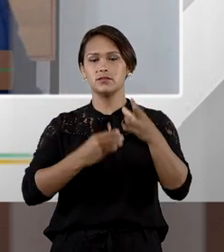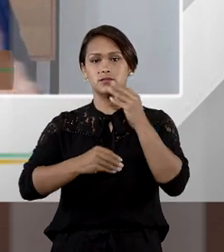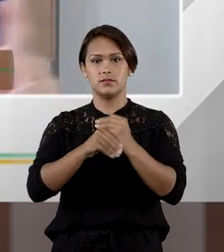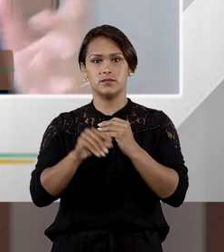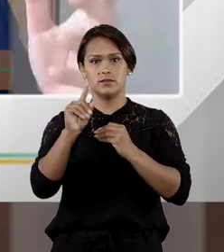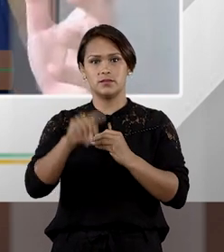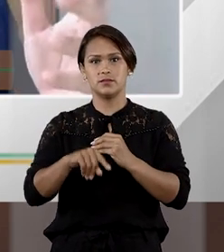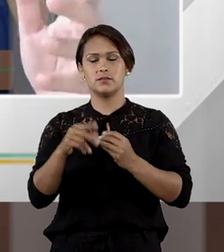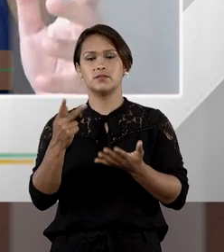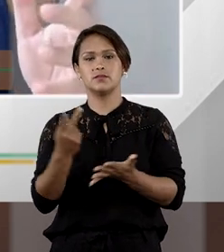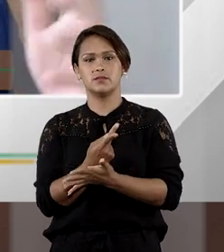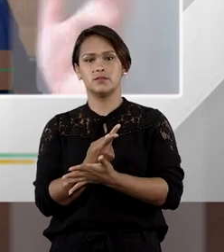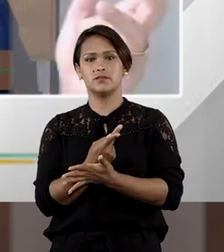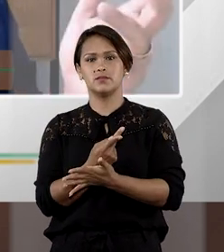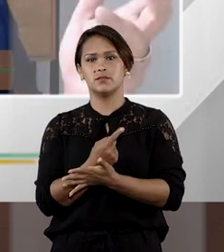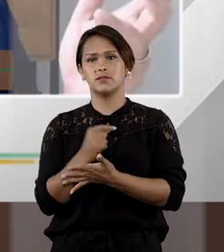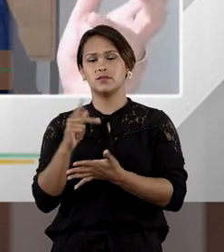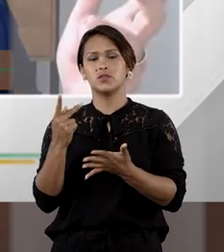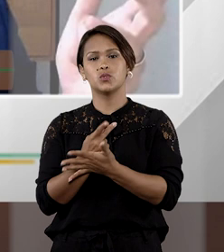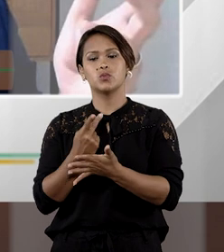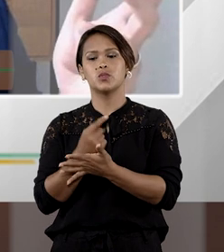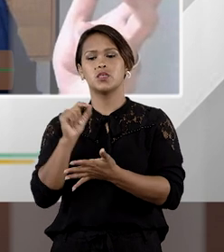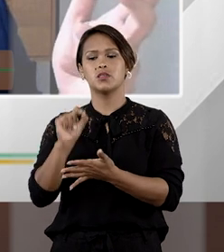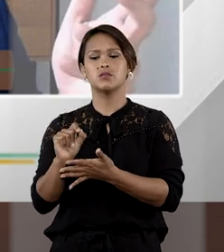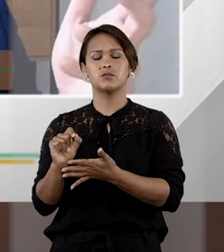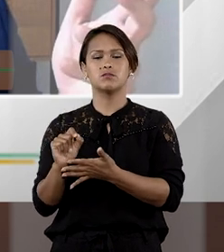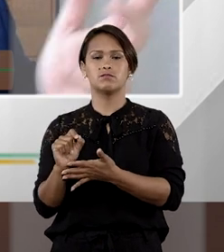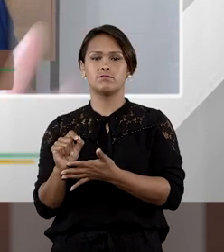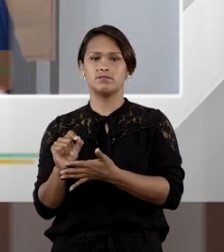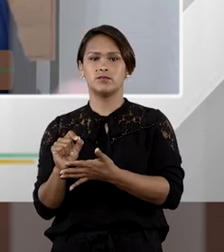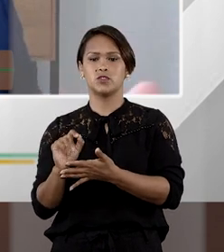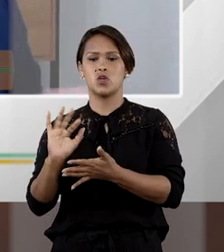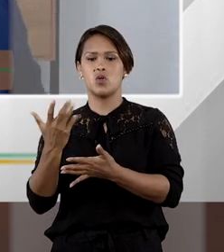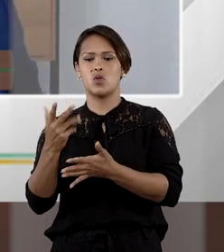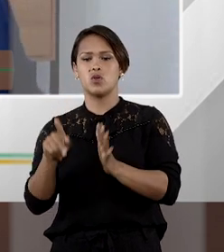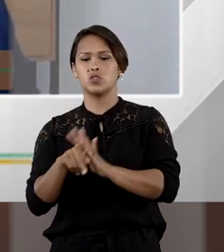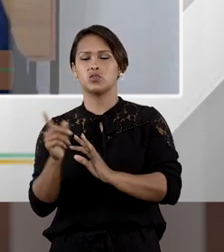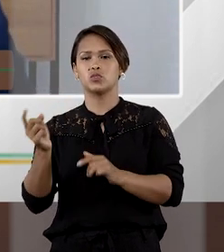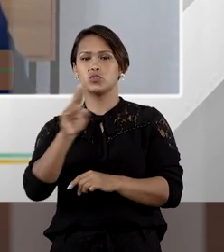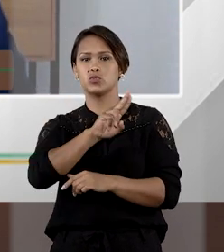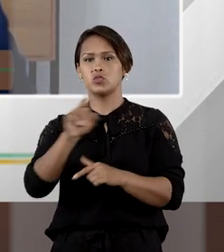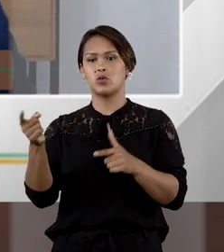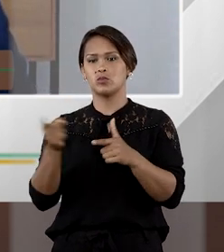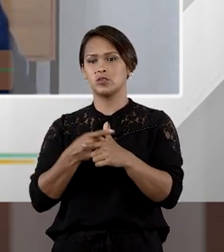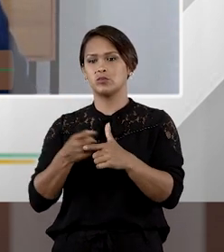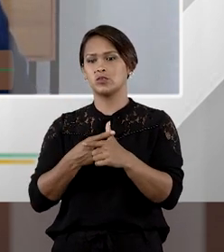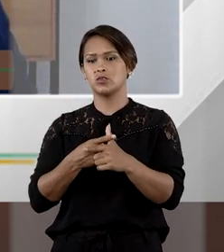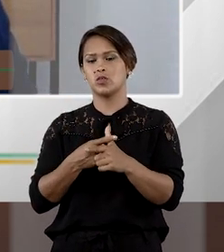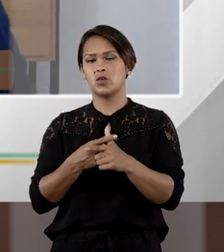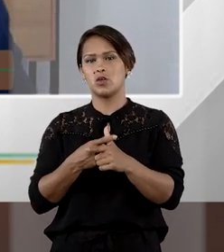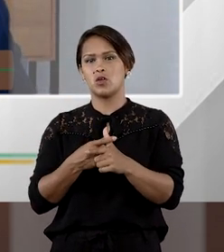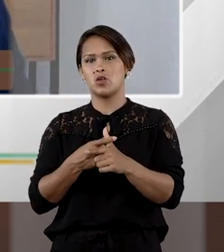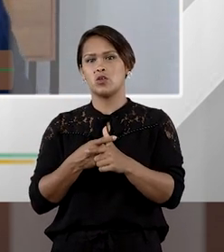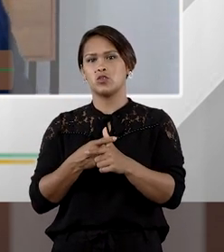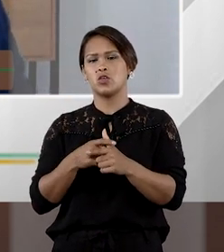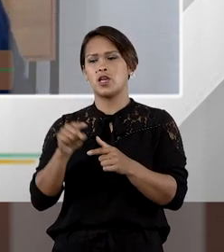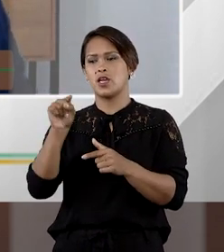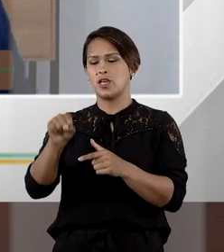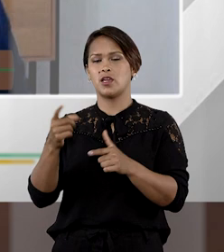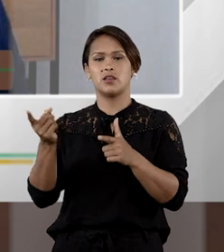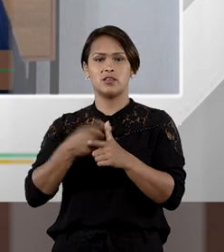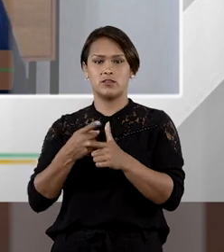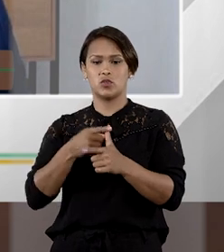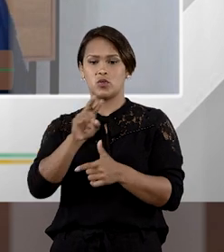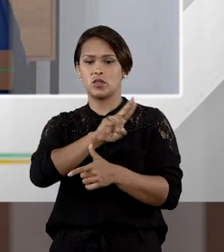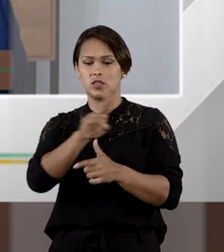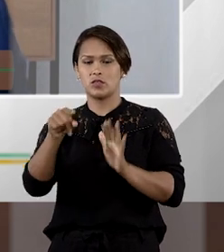acrescentando, se ocorre uma inscrição indevida do nome do devedor de casa em cadastro de inadimplentes, esse devedor que